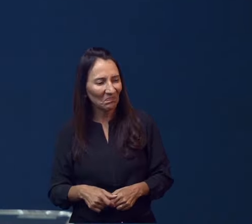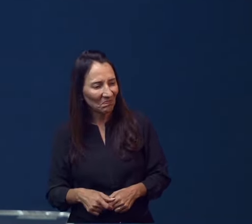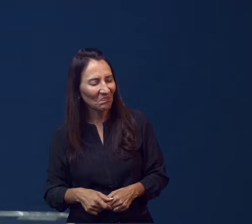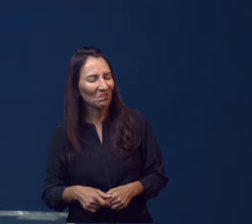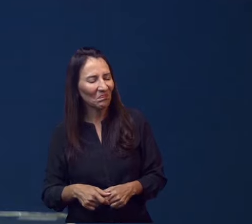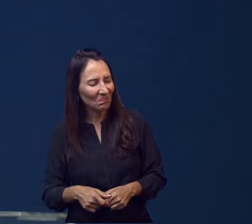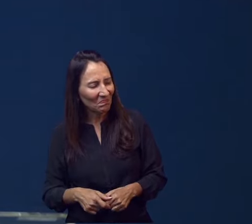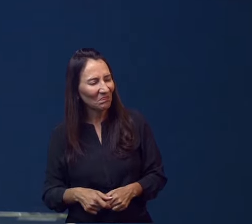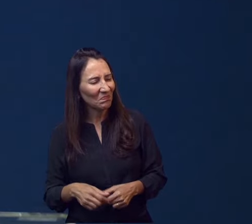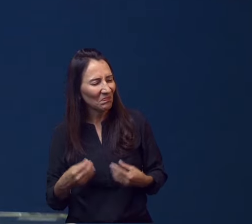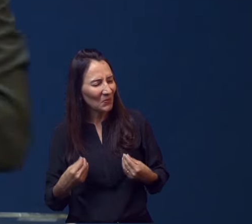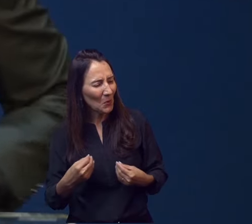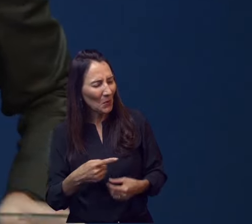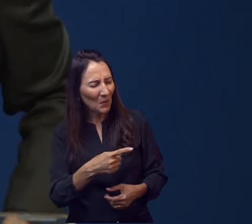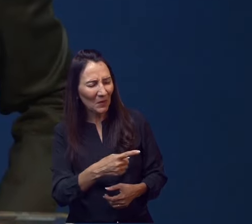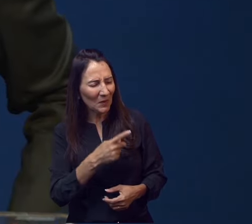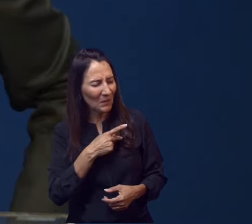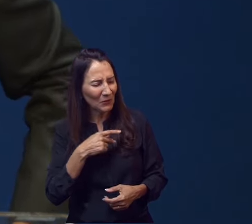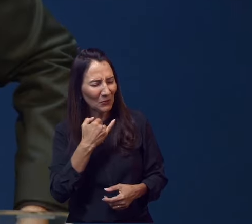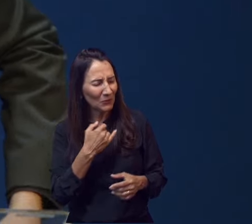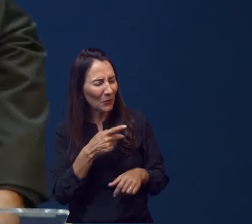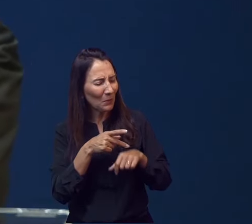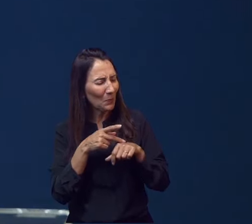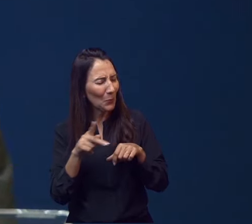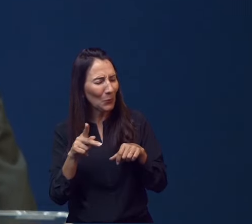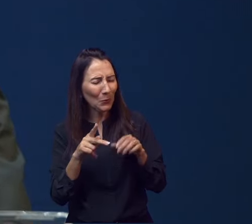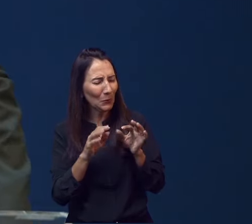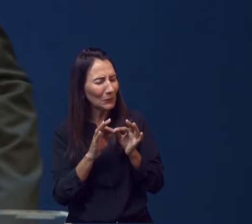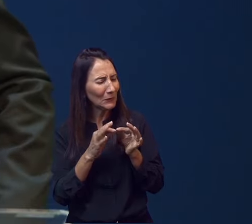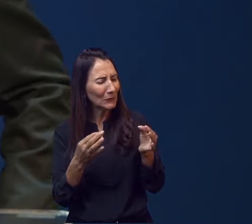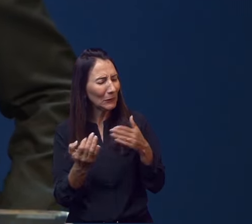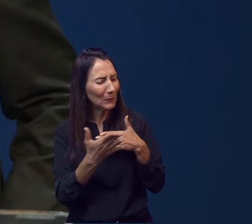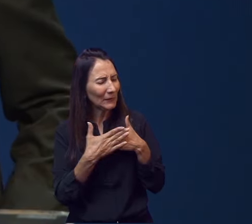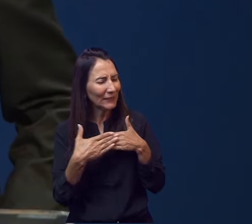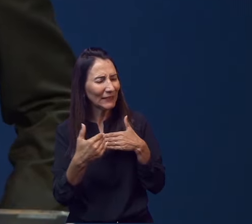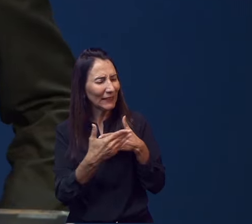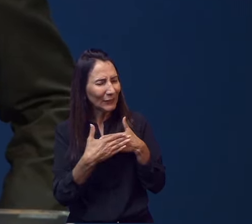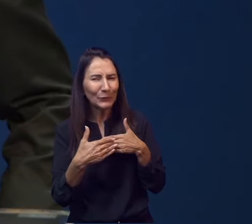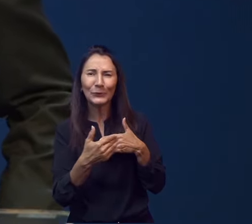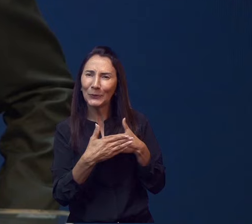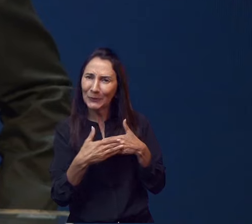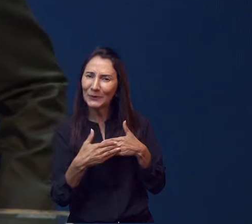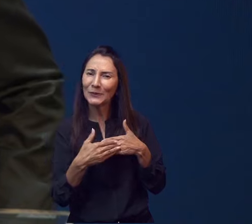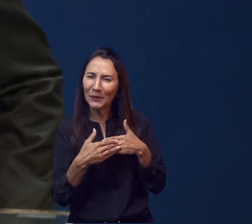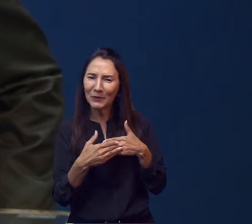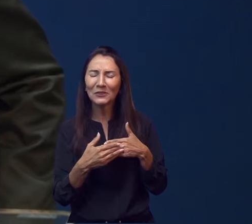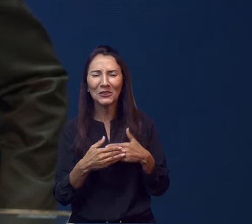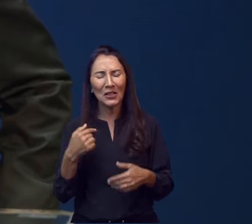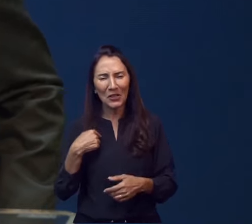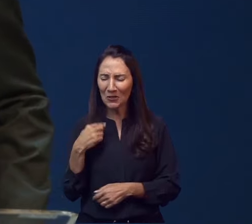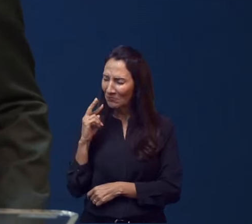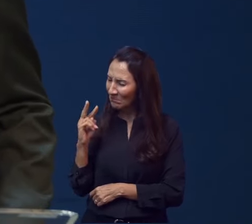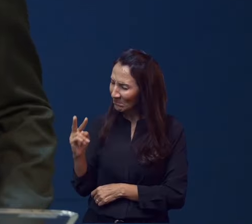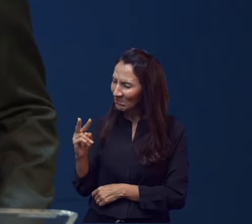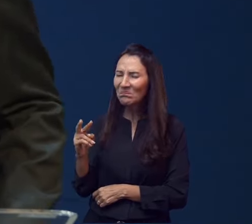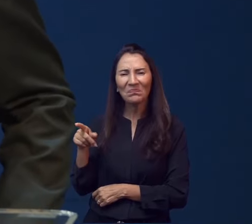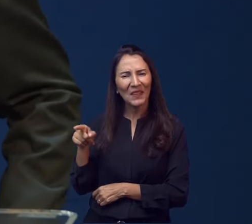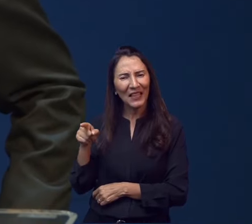é o amor puro esse homem amoroso Esse homem sabe ser Pastor